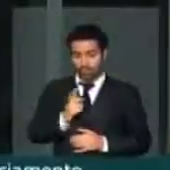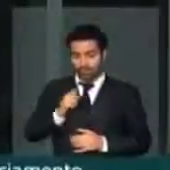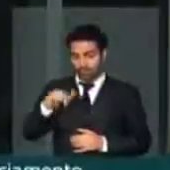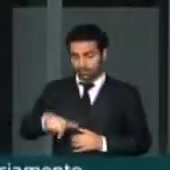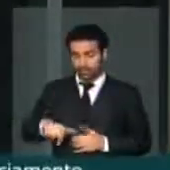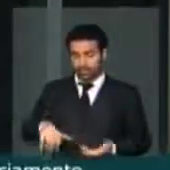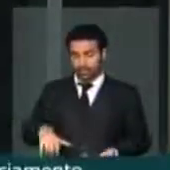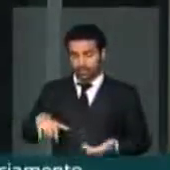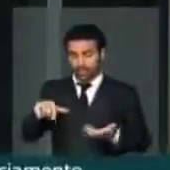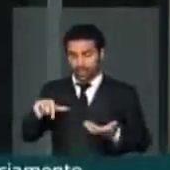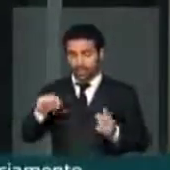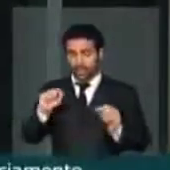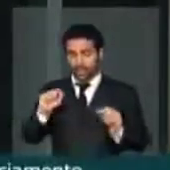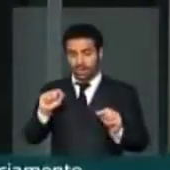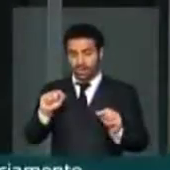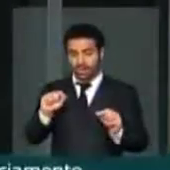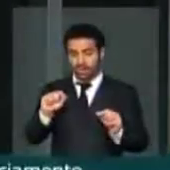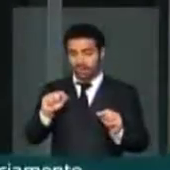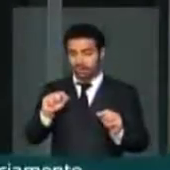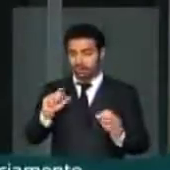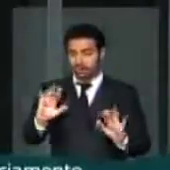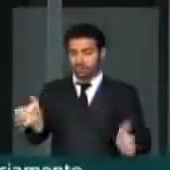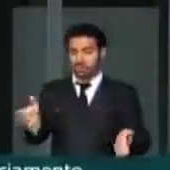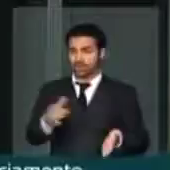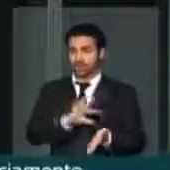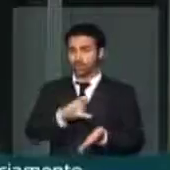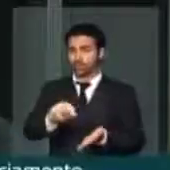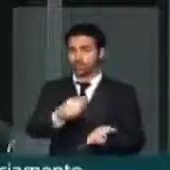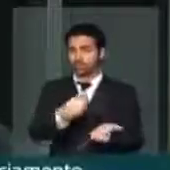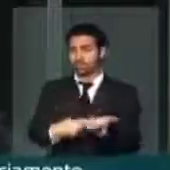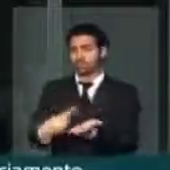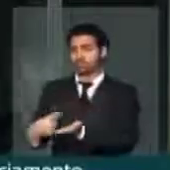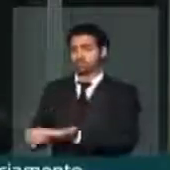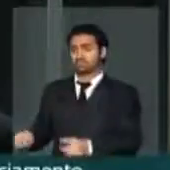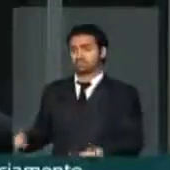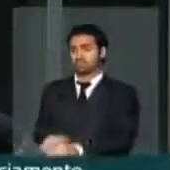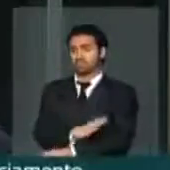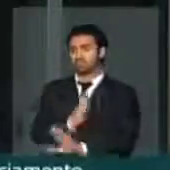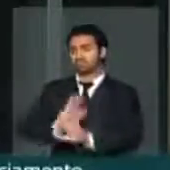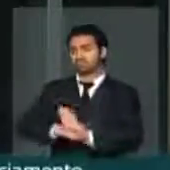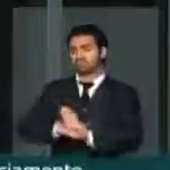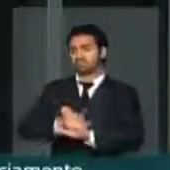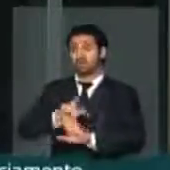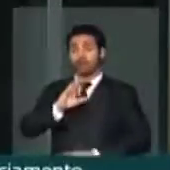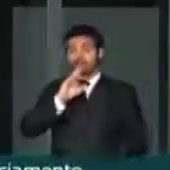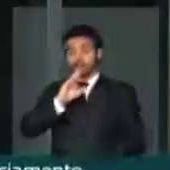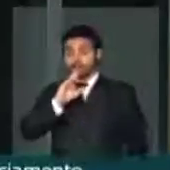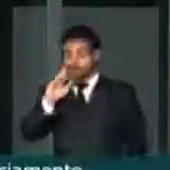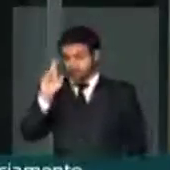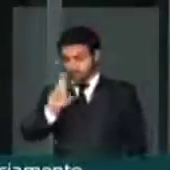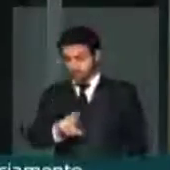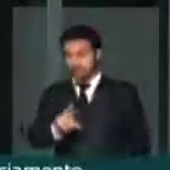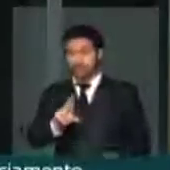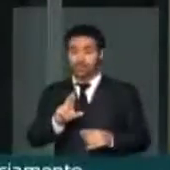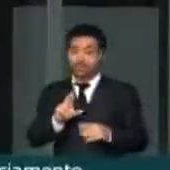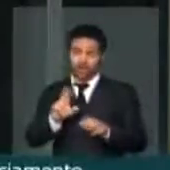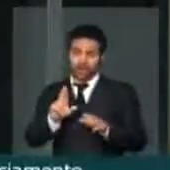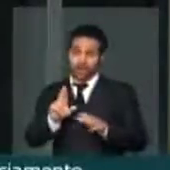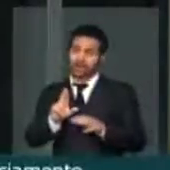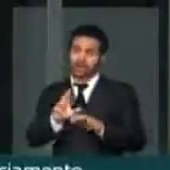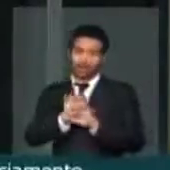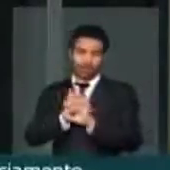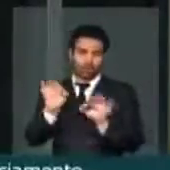parlamento um jogo de cartas marcadas, onde se o resultado é favorável, a